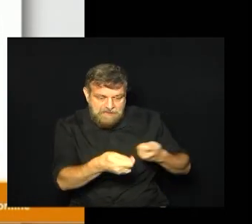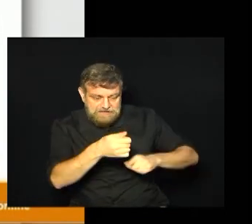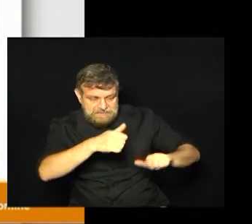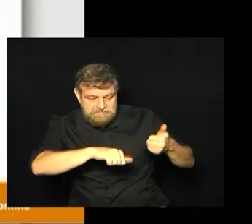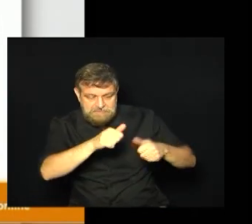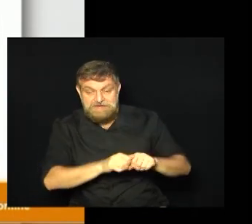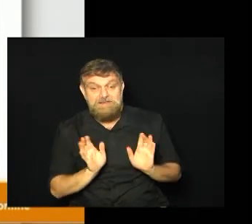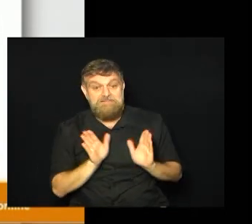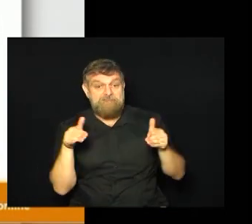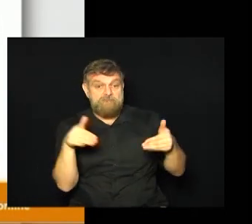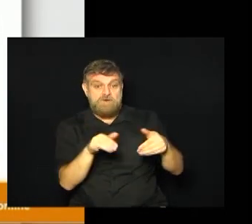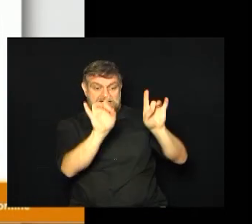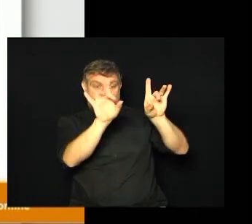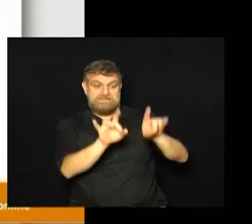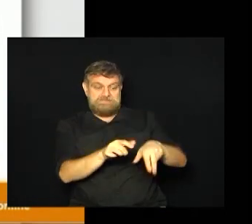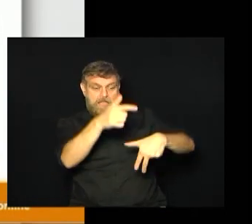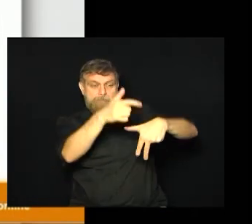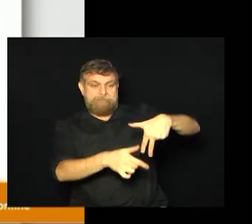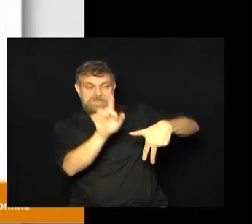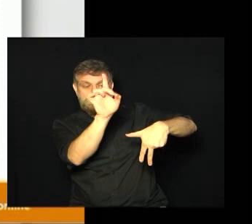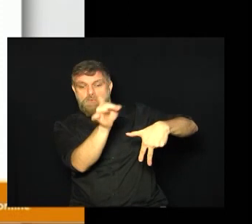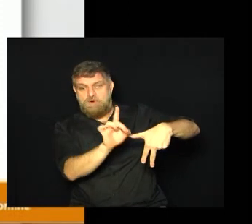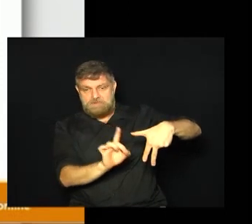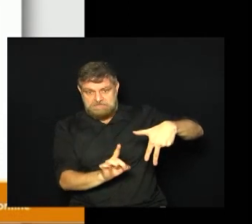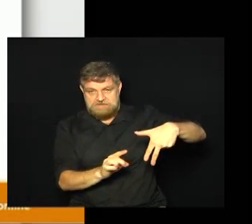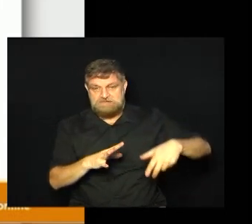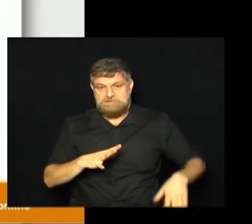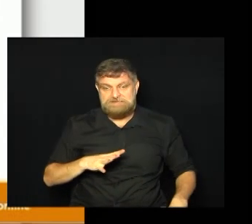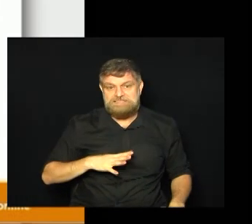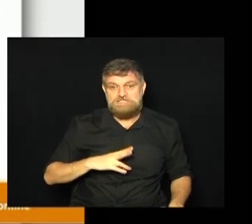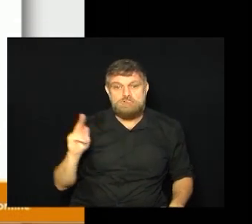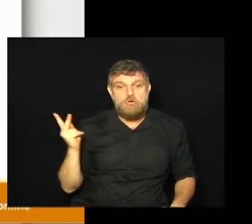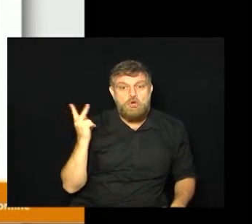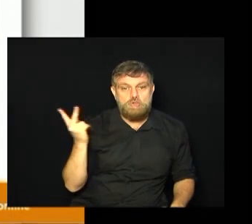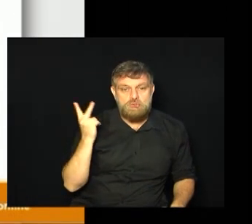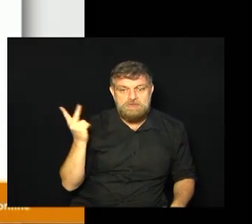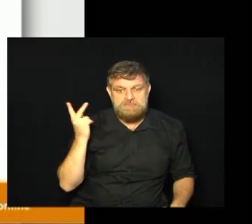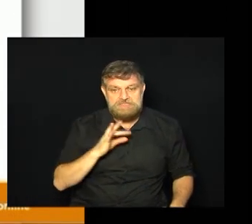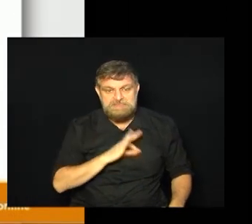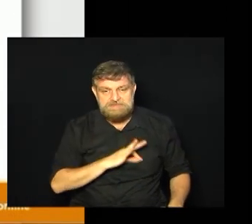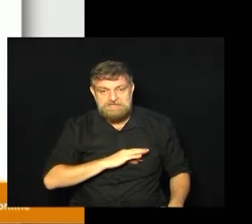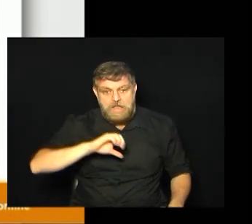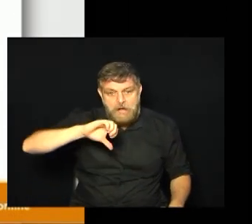vaga específica para pessoa com deficiência na cidade de Hortolândia, com um salário de R$